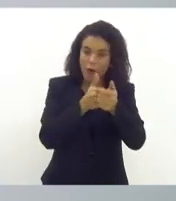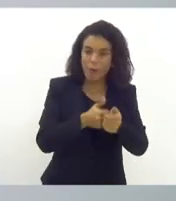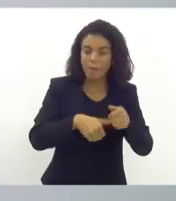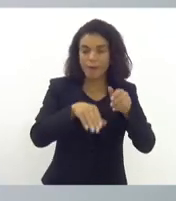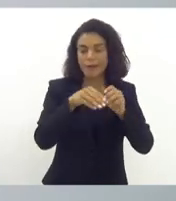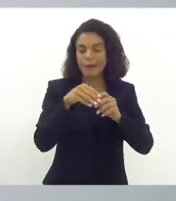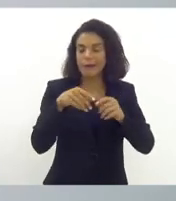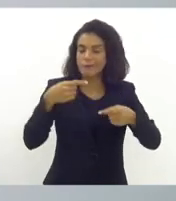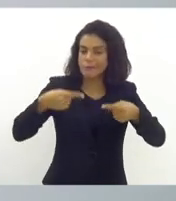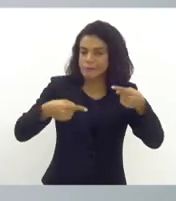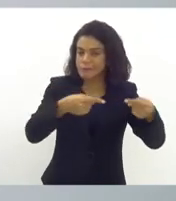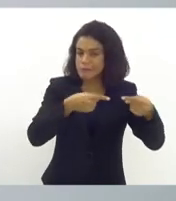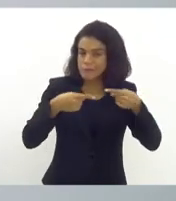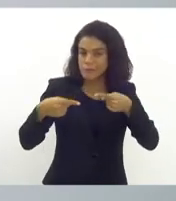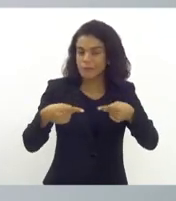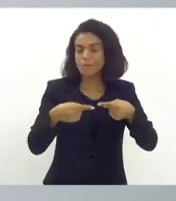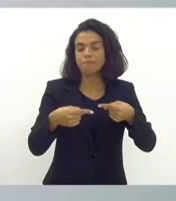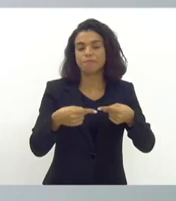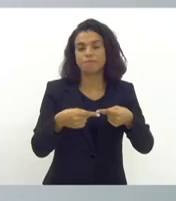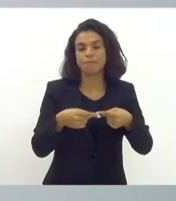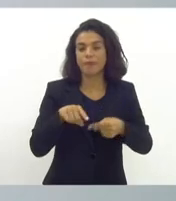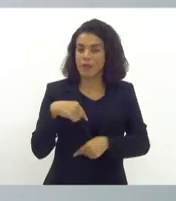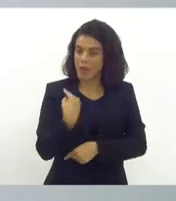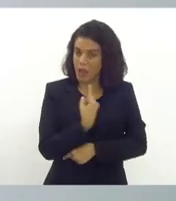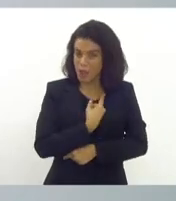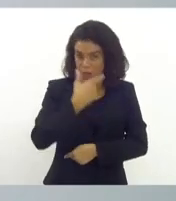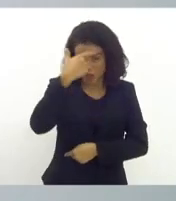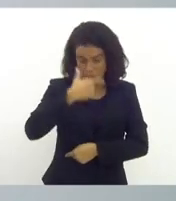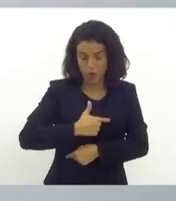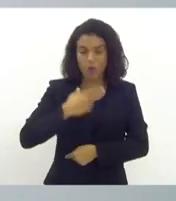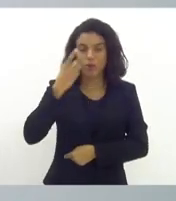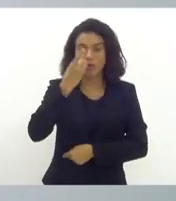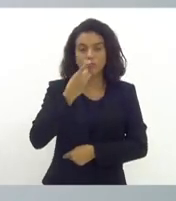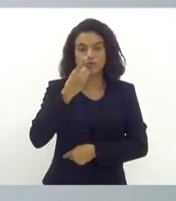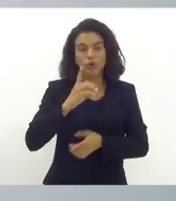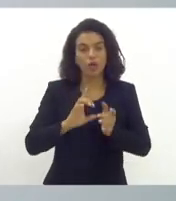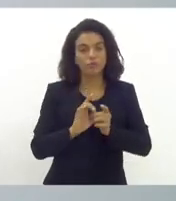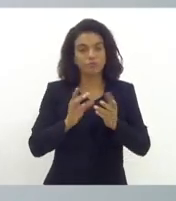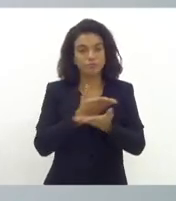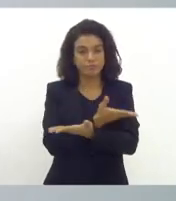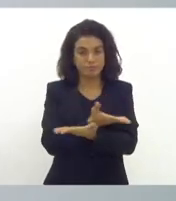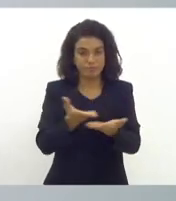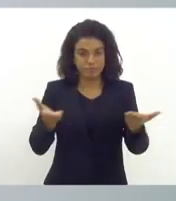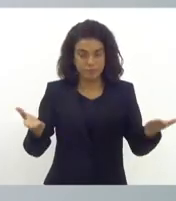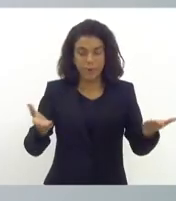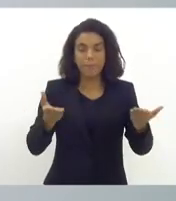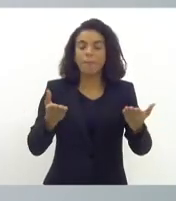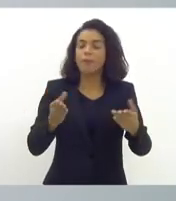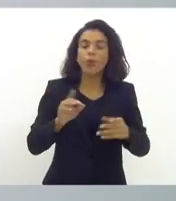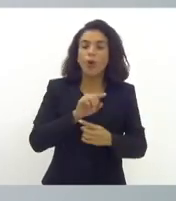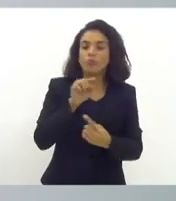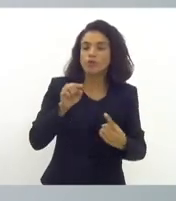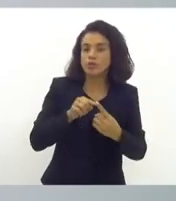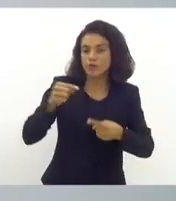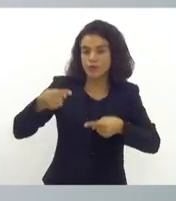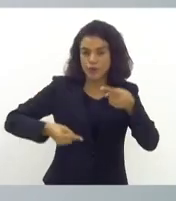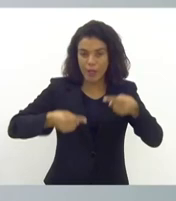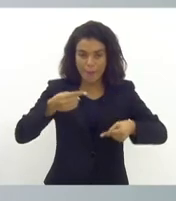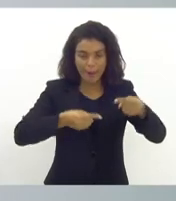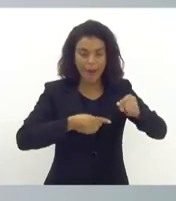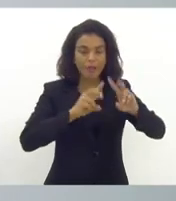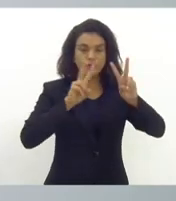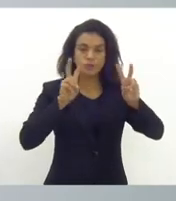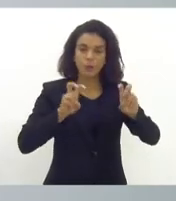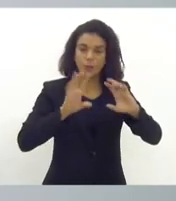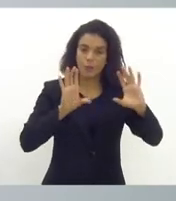pauta e quero dizer para vocês que a nossa mandata está à disposição de vocês para que o debate com relação aos